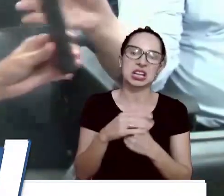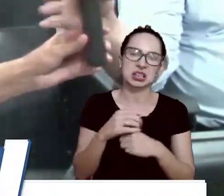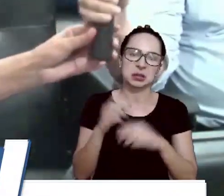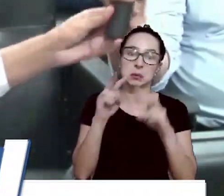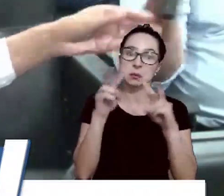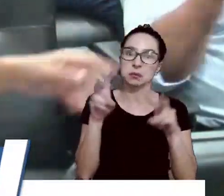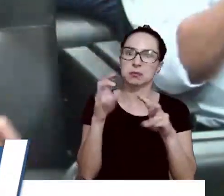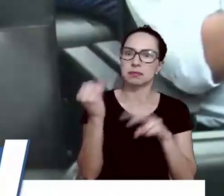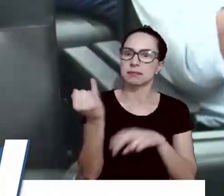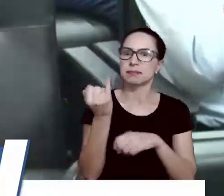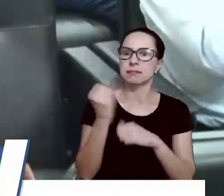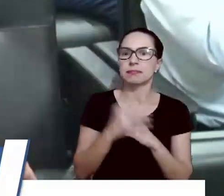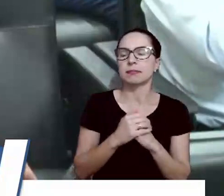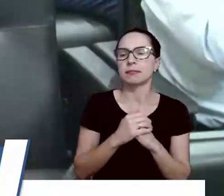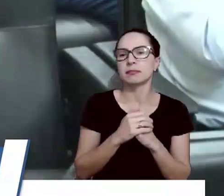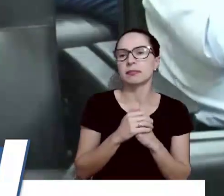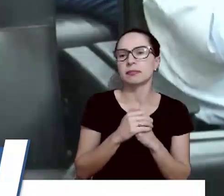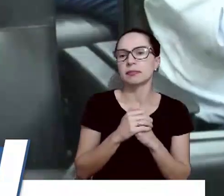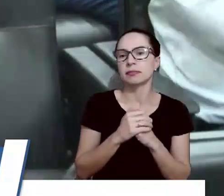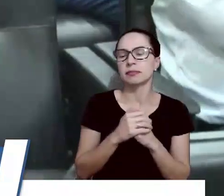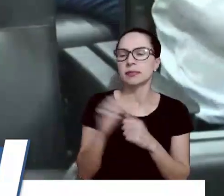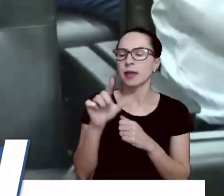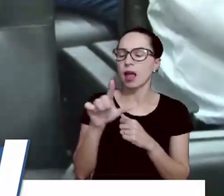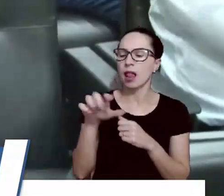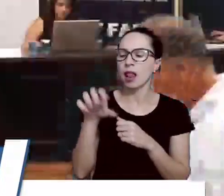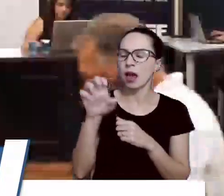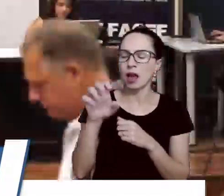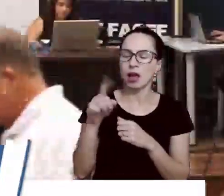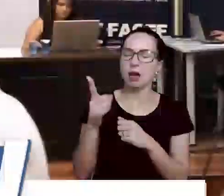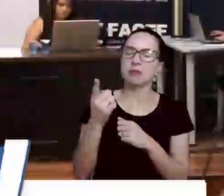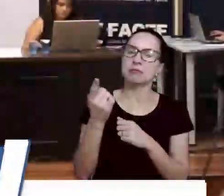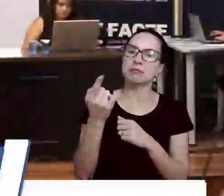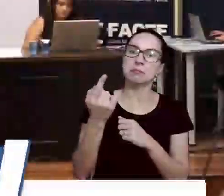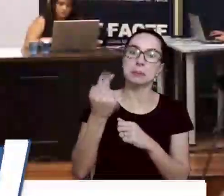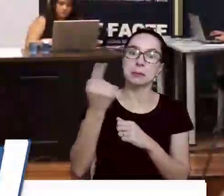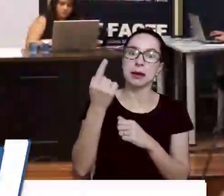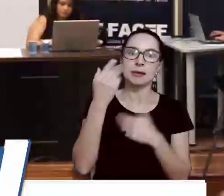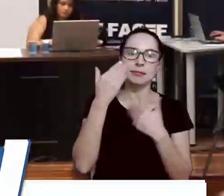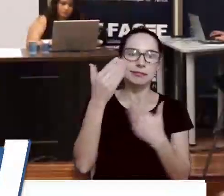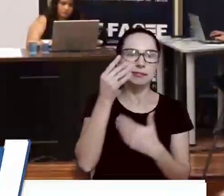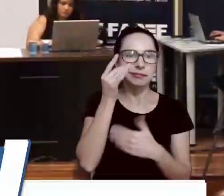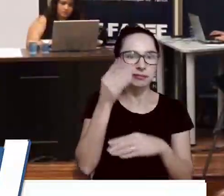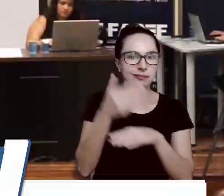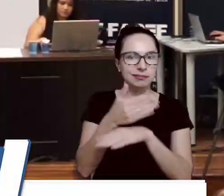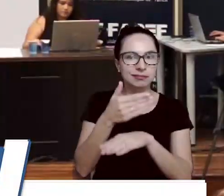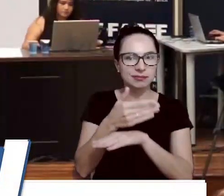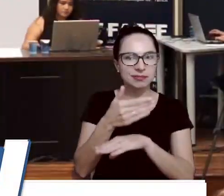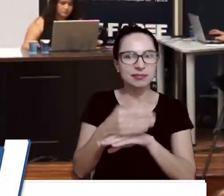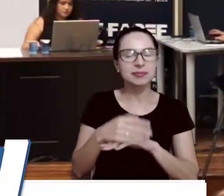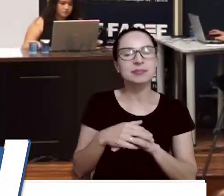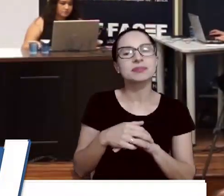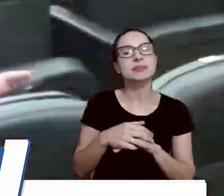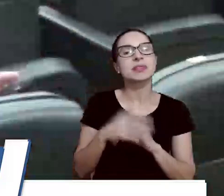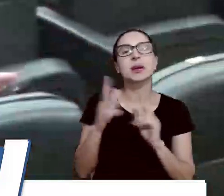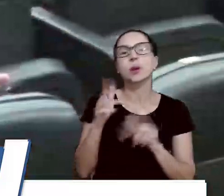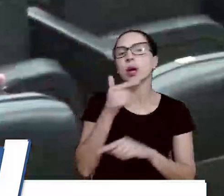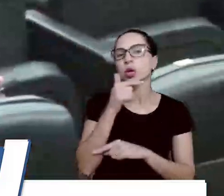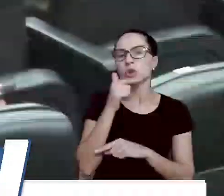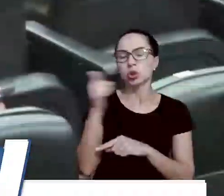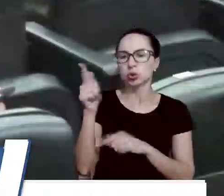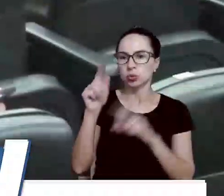importante. Lê, em primeiro lugar, agradecer a sua presença. Igual o Gilson comentou mesmo, é um tema